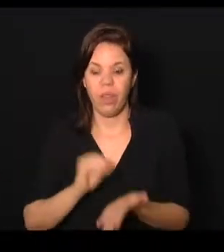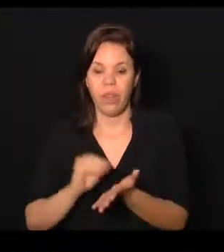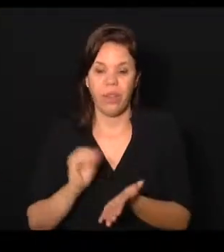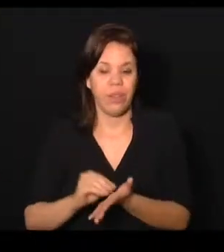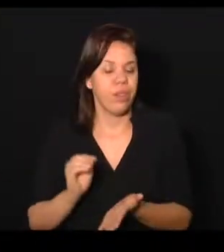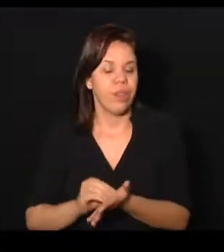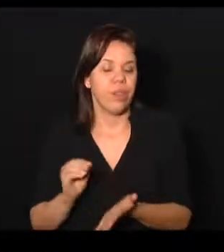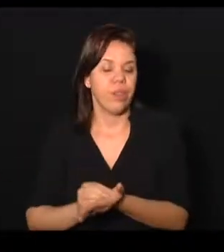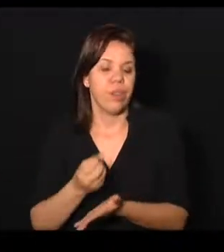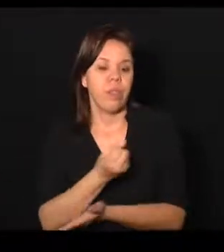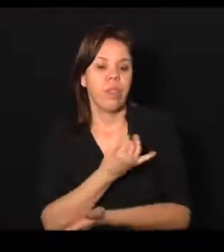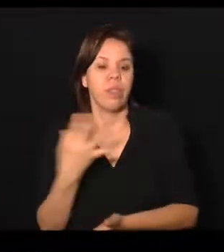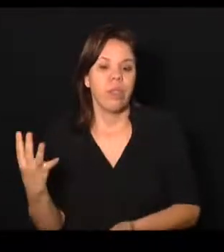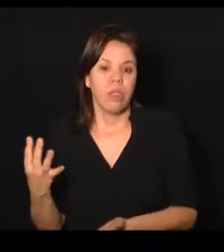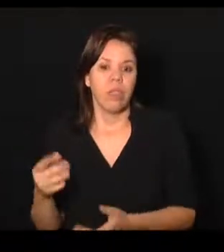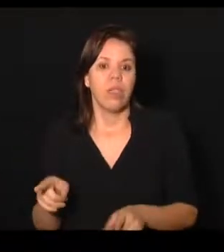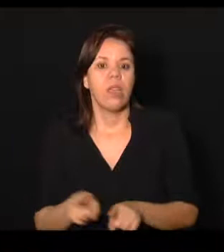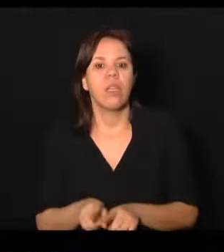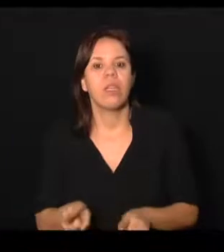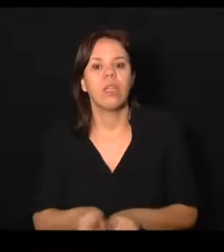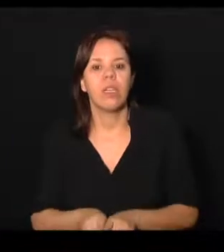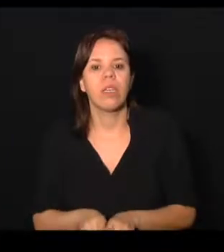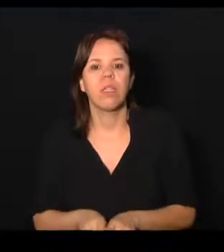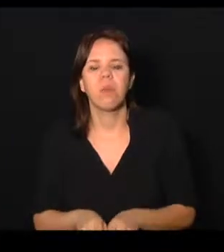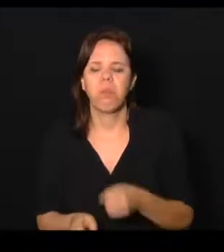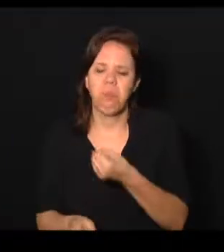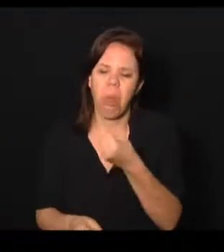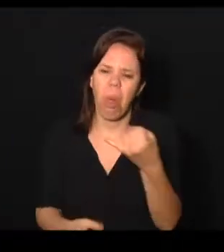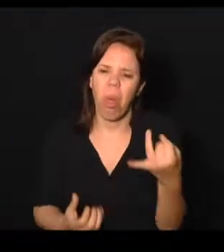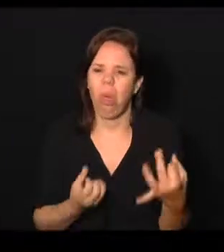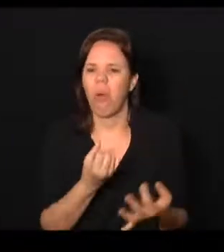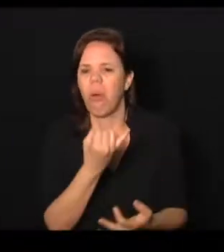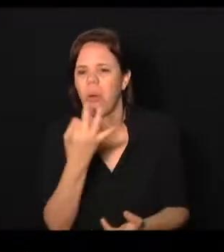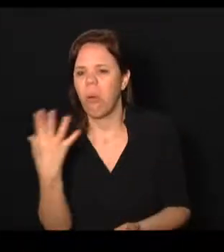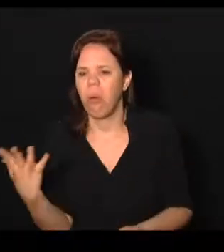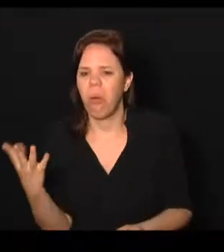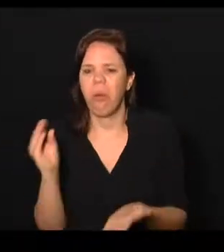Fora isso, a gente tem também uma defasagem quantitativa, além